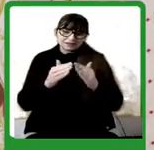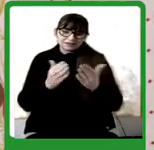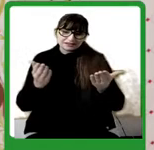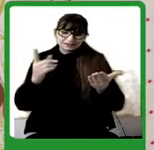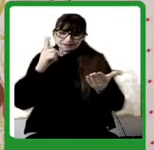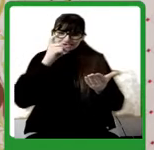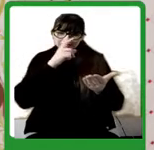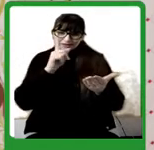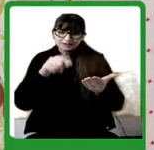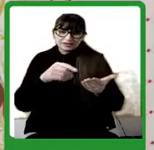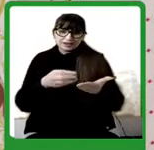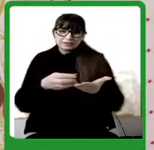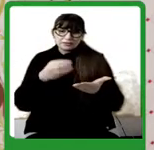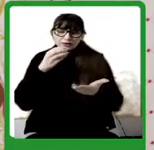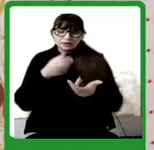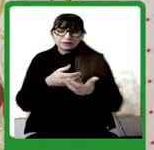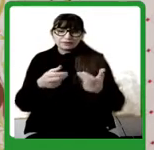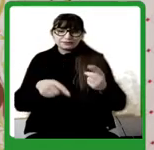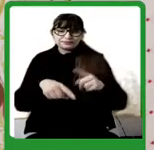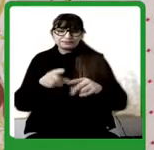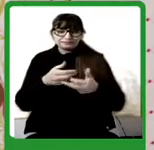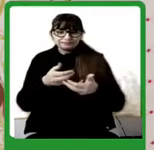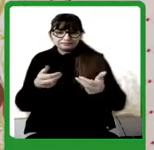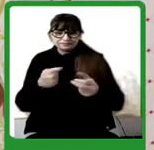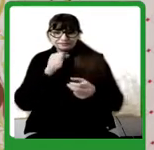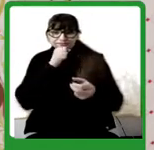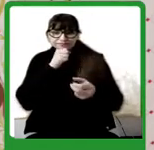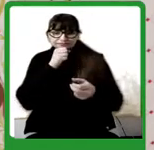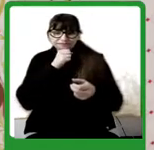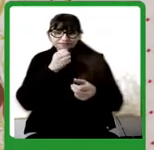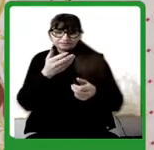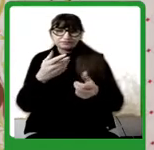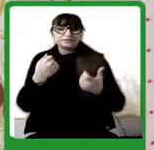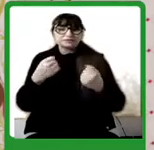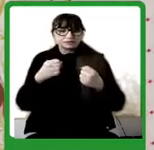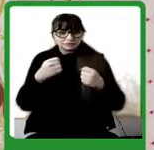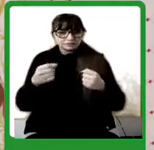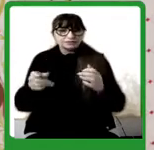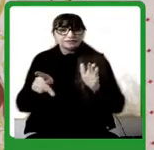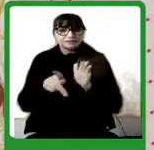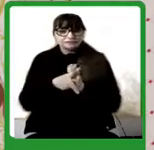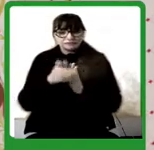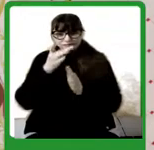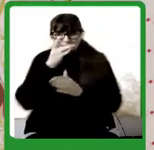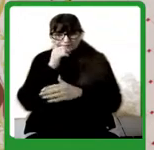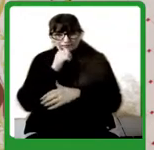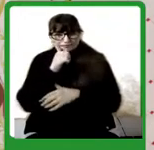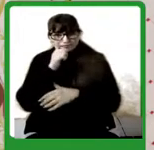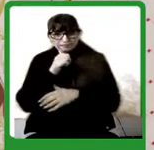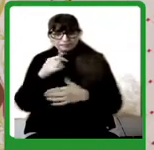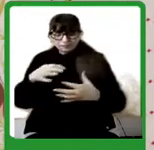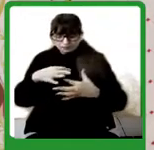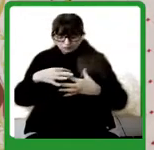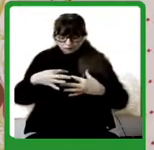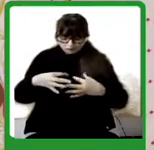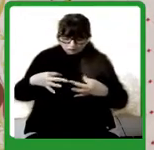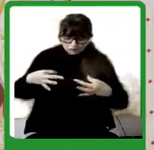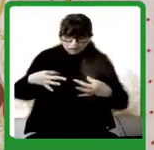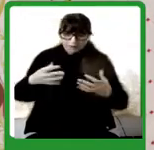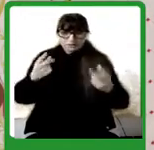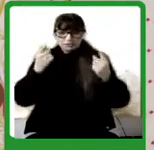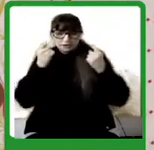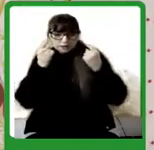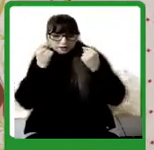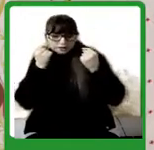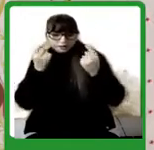moda resgatar coisas antigas. Não, tu tem que dar alguma coisa. Por que que não dão uma joia? Entendeu? Alguma coisa, mas quem que